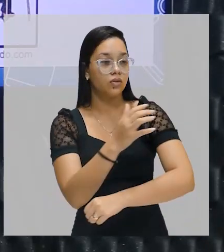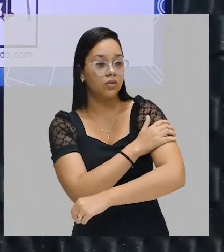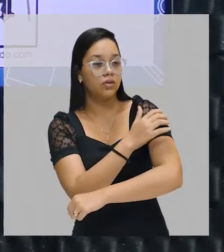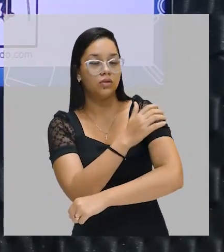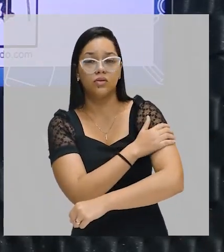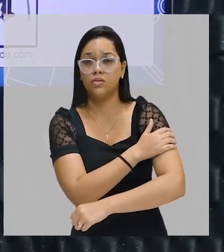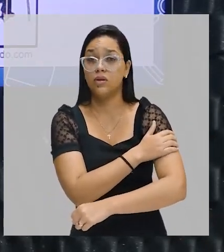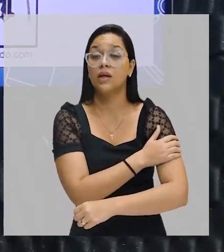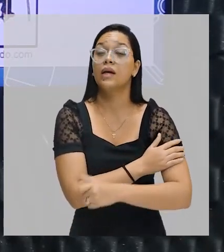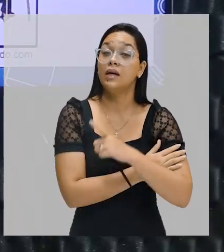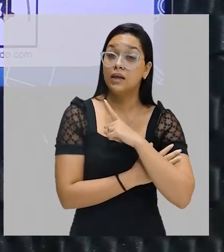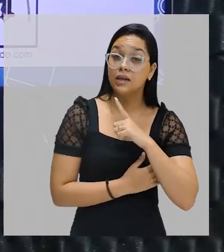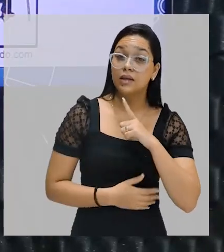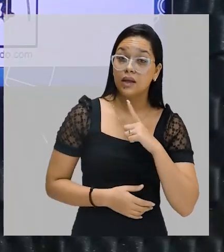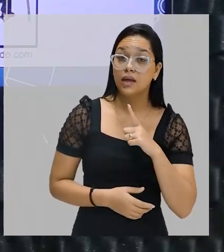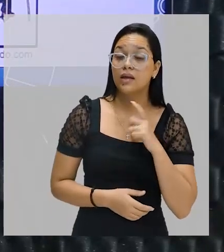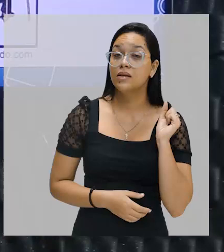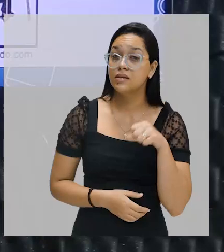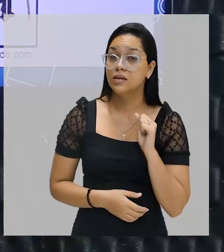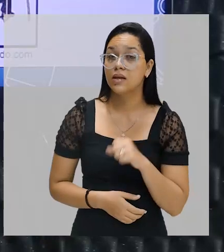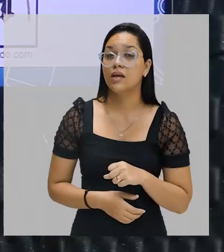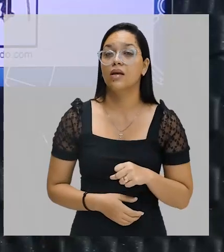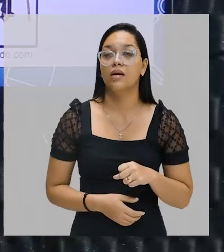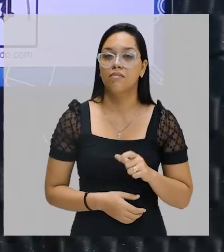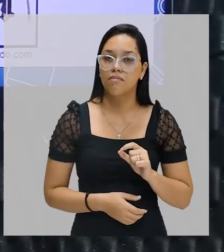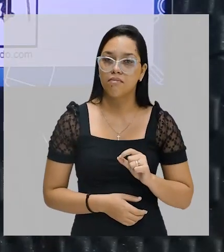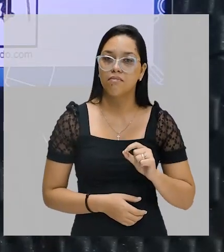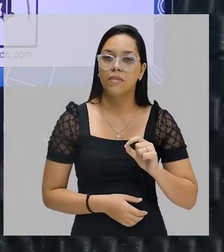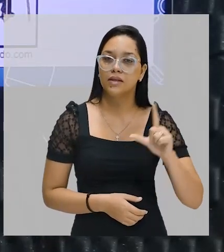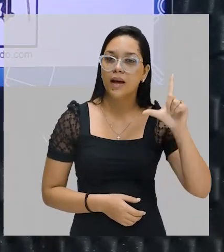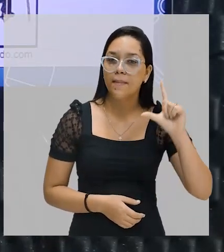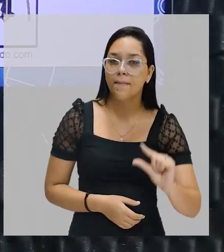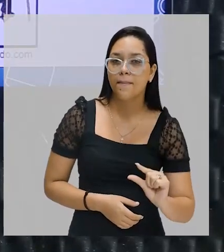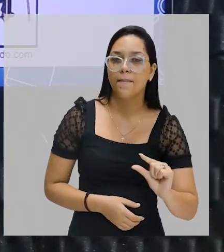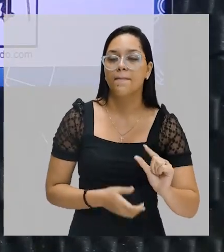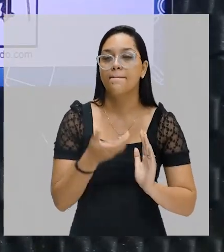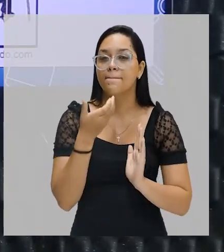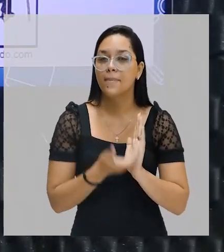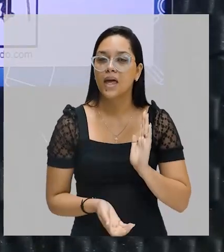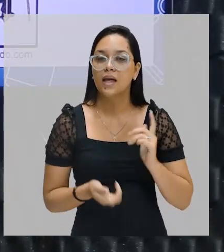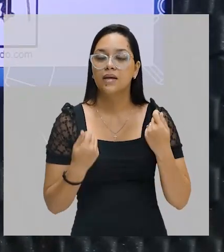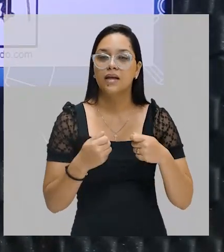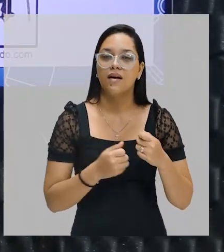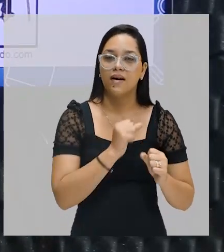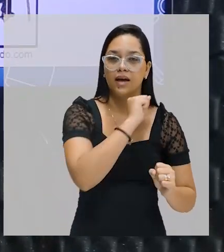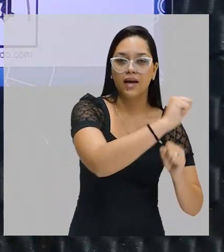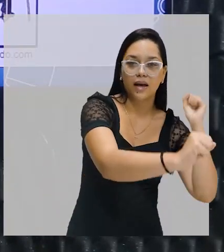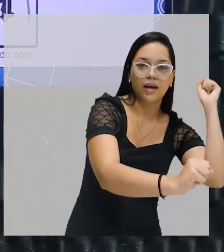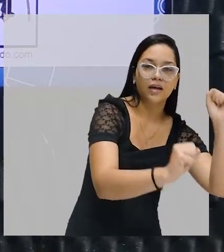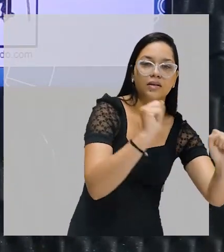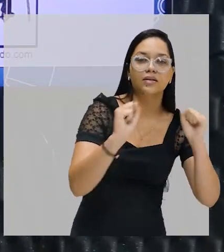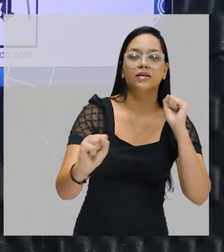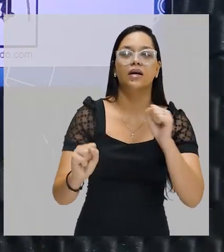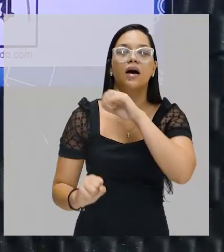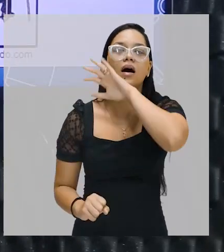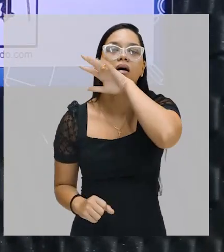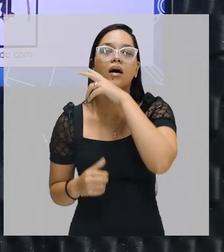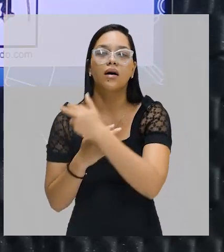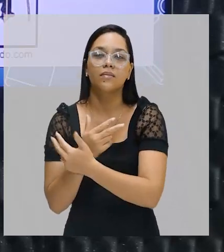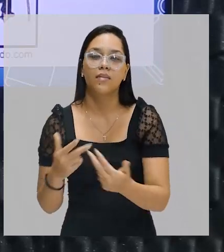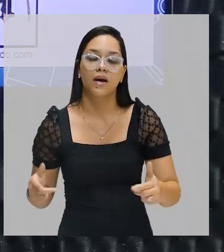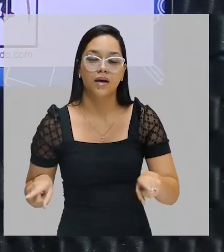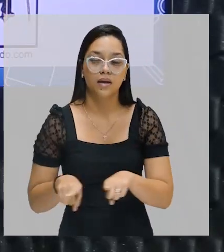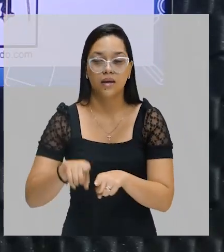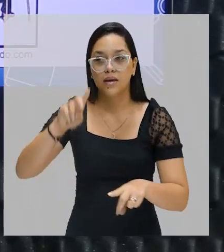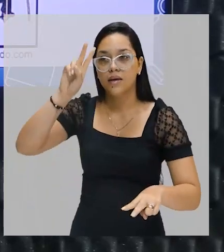músculo-esquelético. Ele tinha um gasto energético maior. Ele precisava caçar, hora ou outra ele também era preso, então